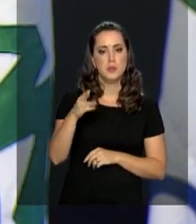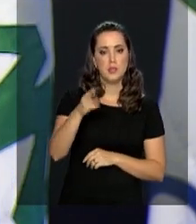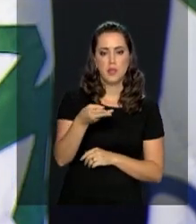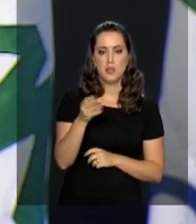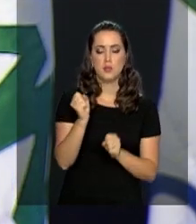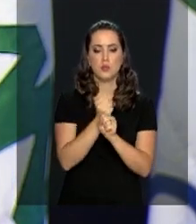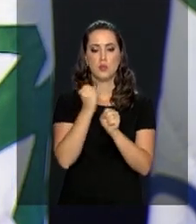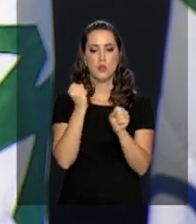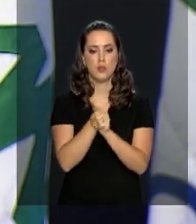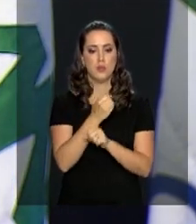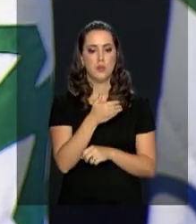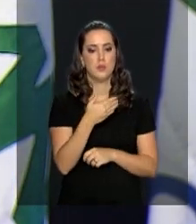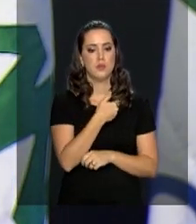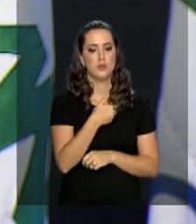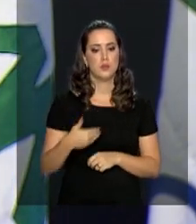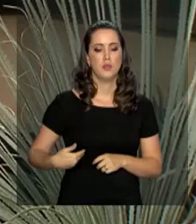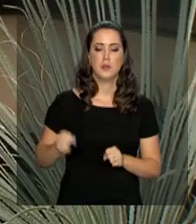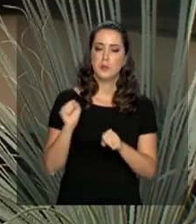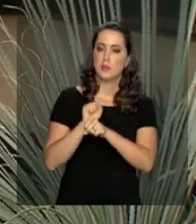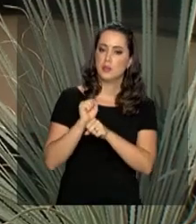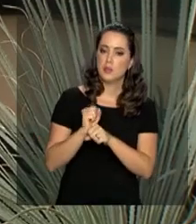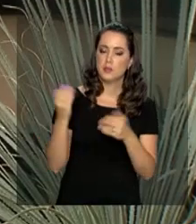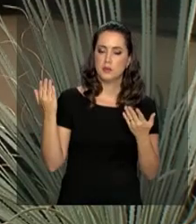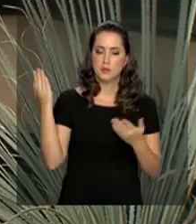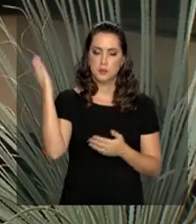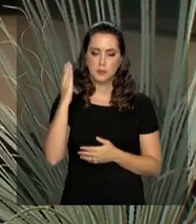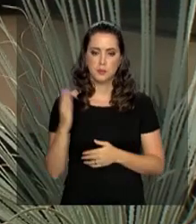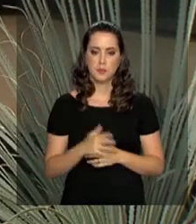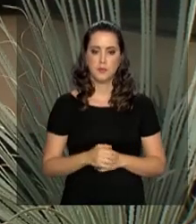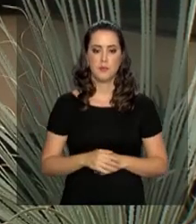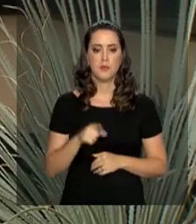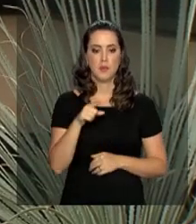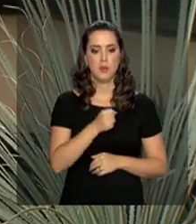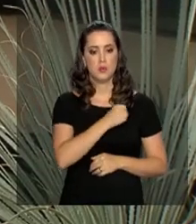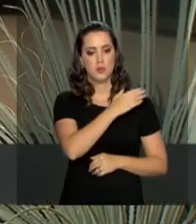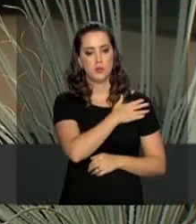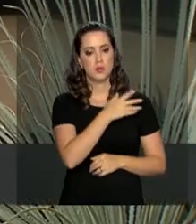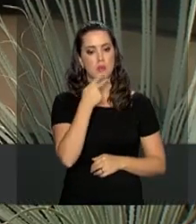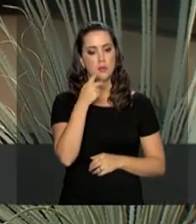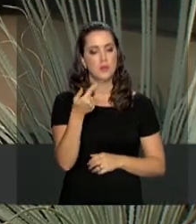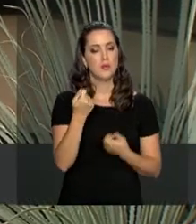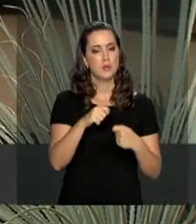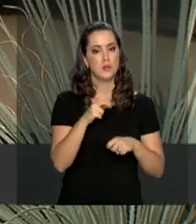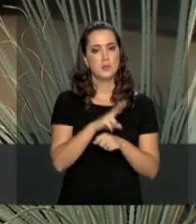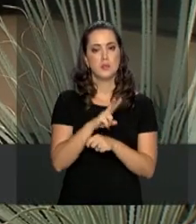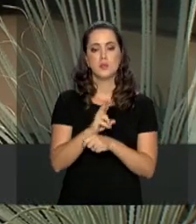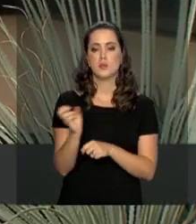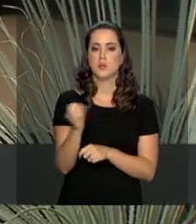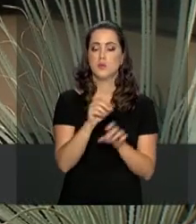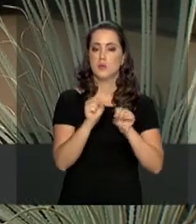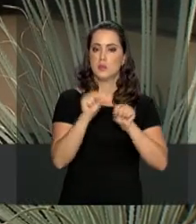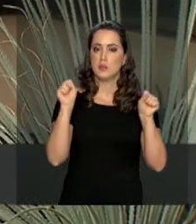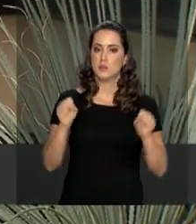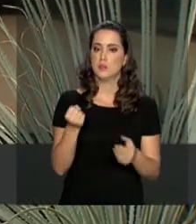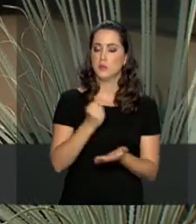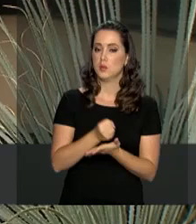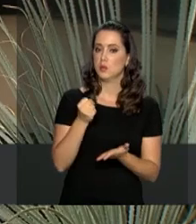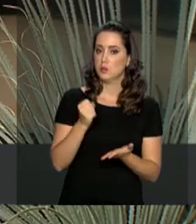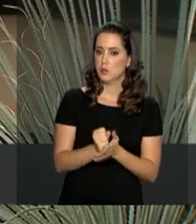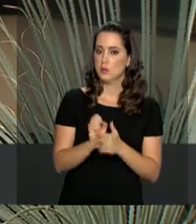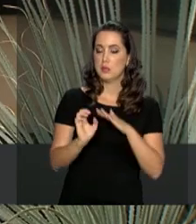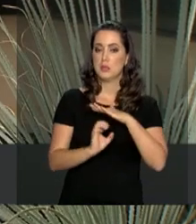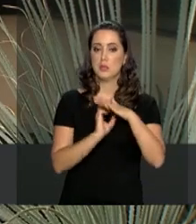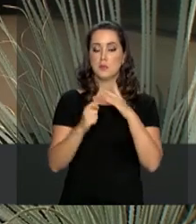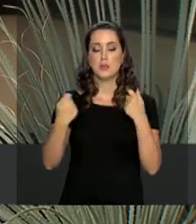obras públicas paradas hoje no país o general hamilton mourão defendeu um novo sistema de contratações em que as empresas